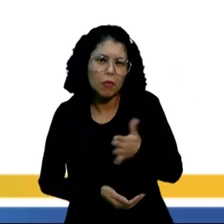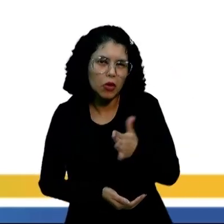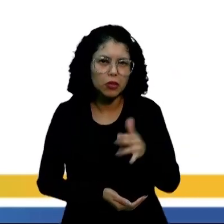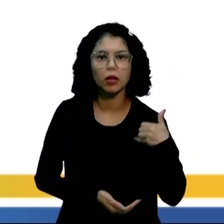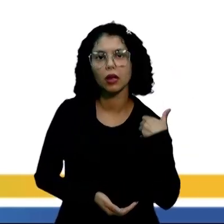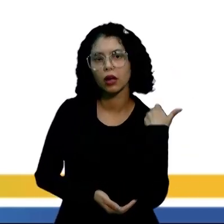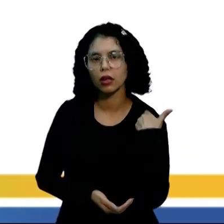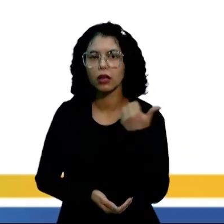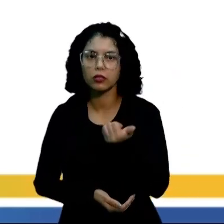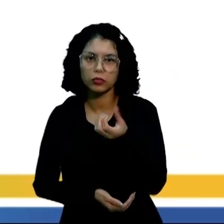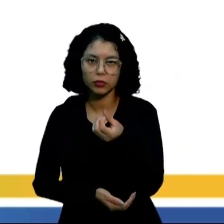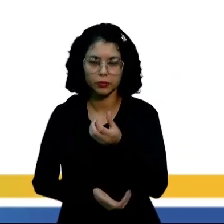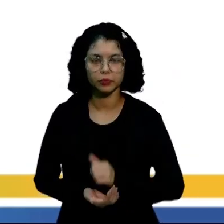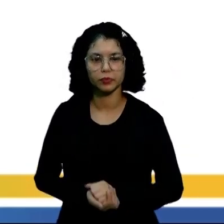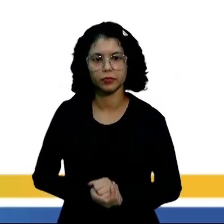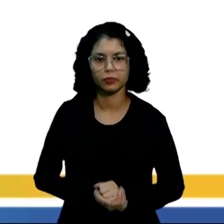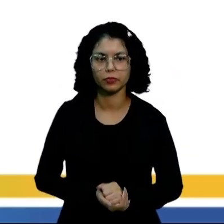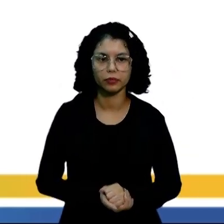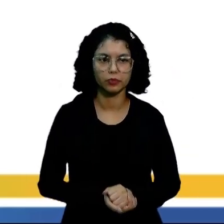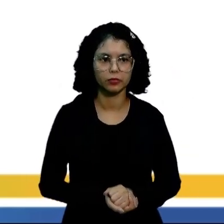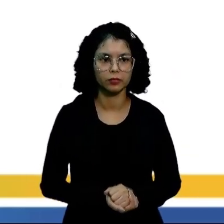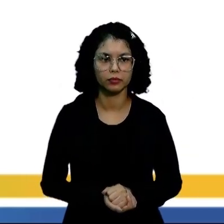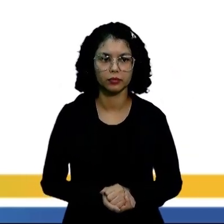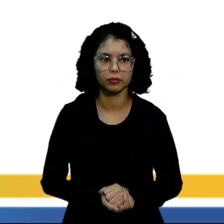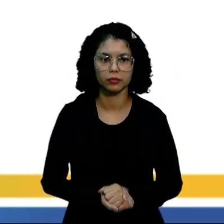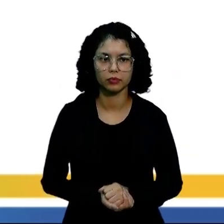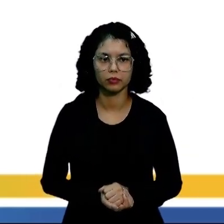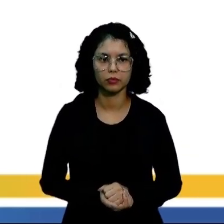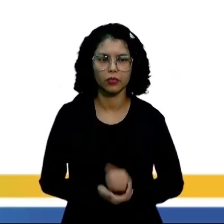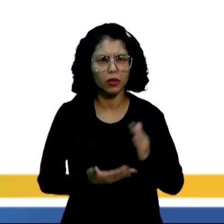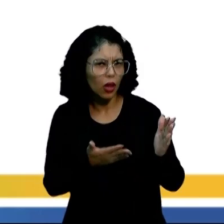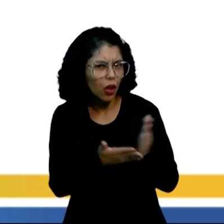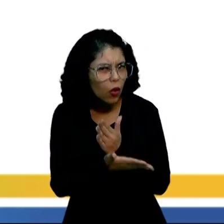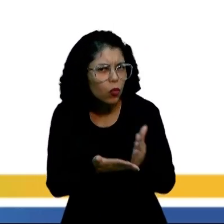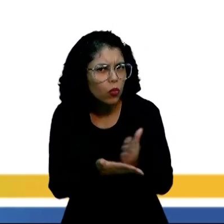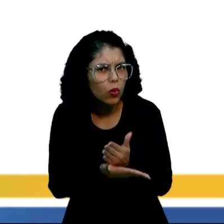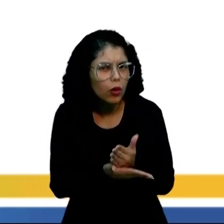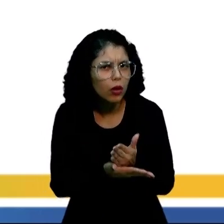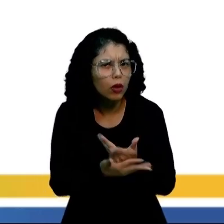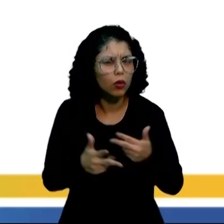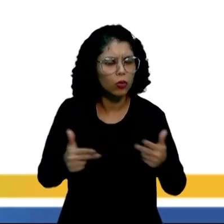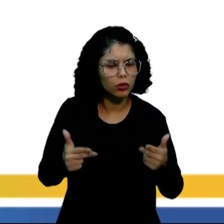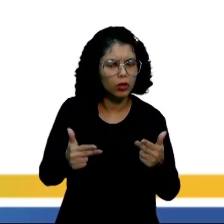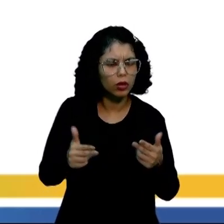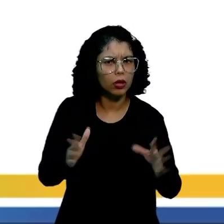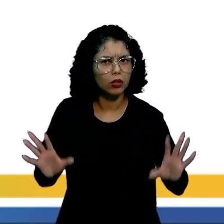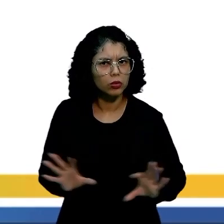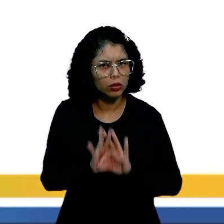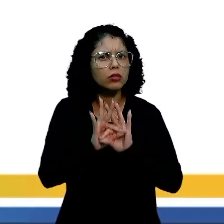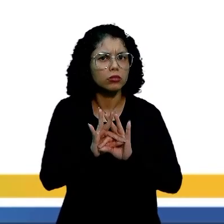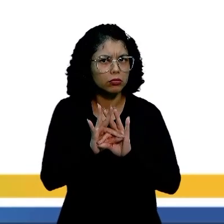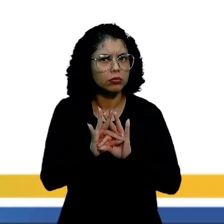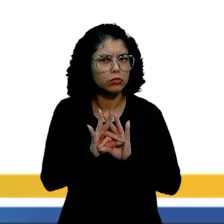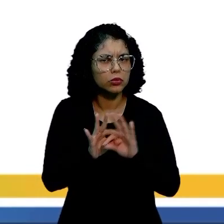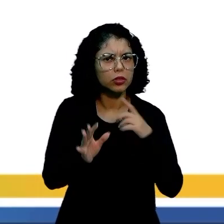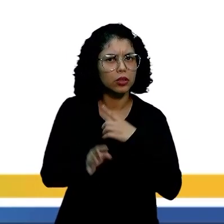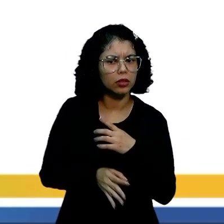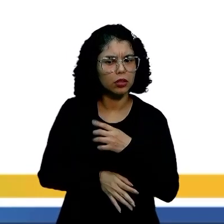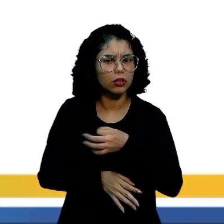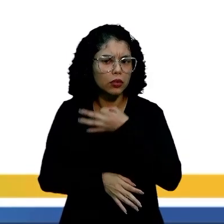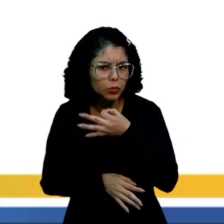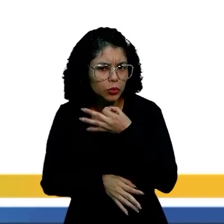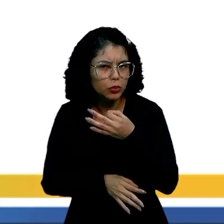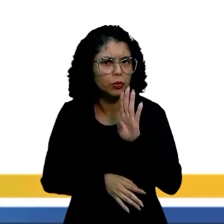dos 16 anos. Tem alguma coisa no texto que está relacionada a essa